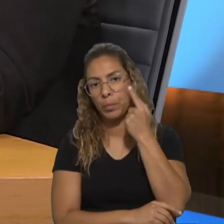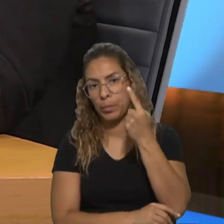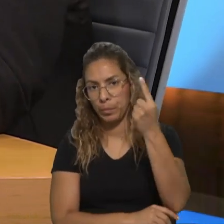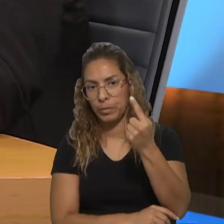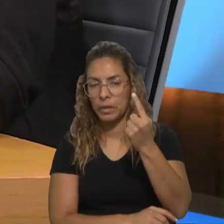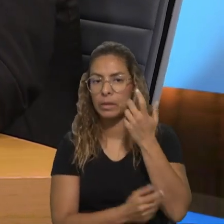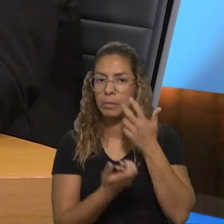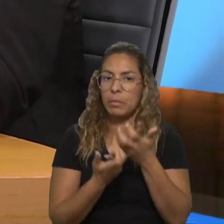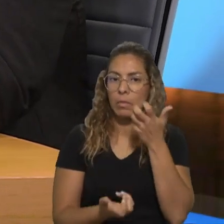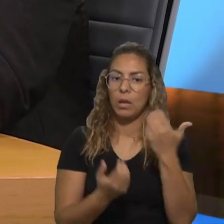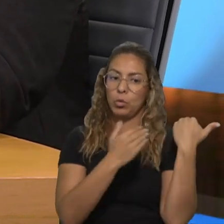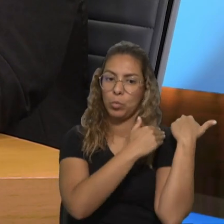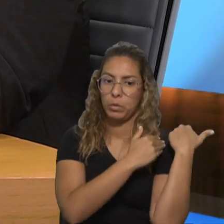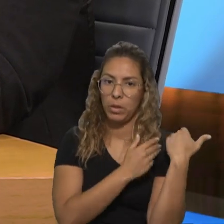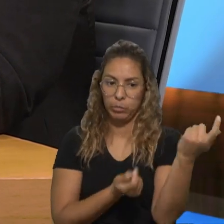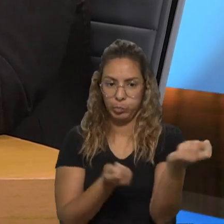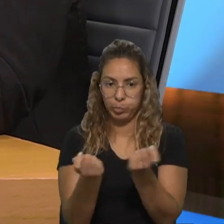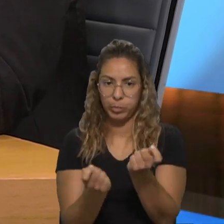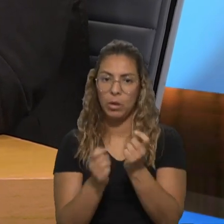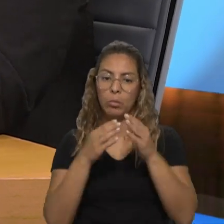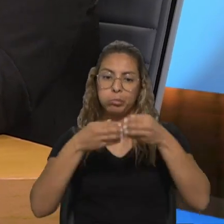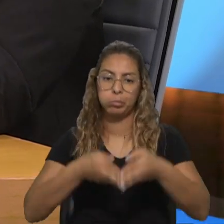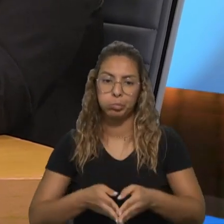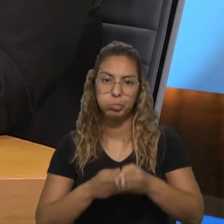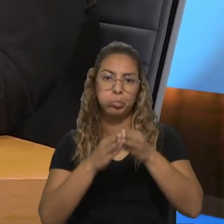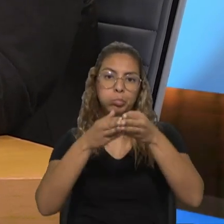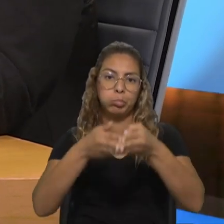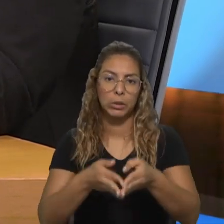tem a responsabilidade de fazer essa gestão leva o seu pendão,